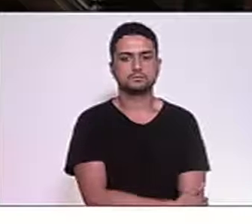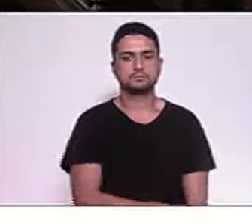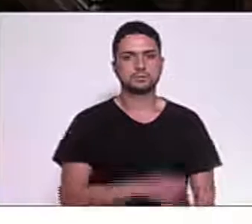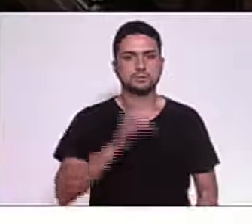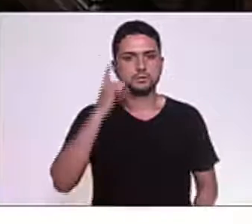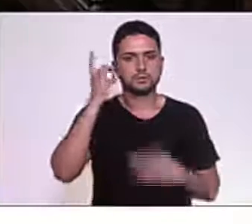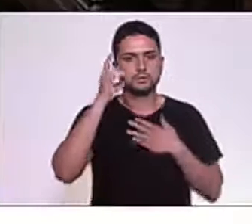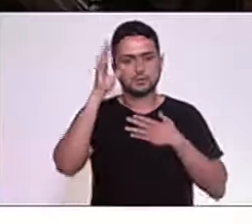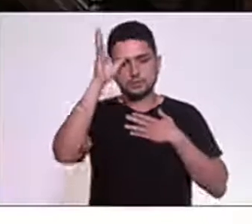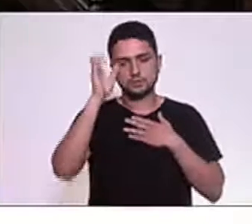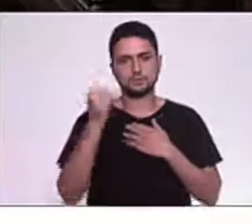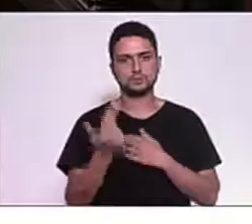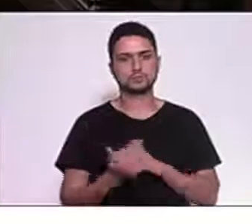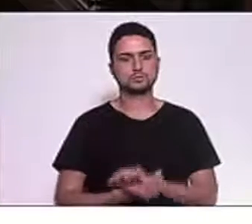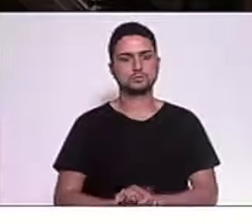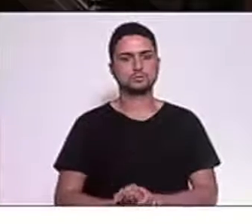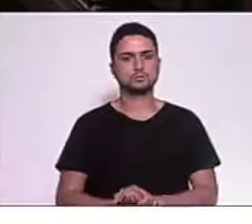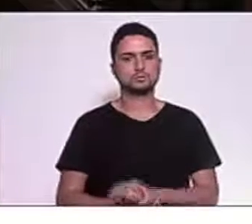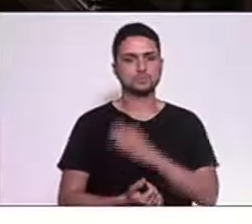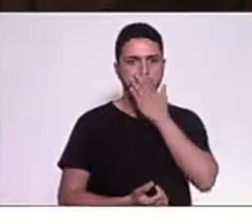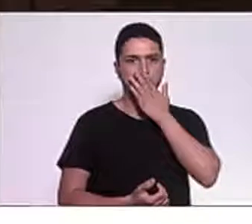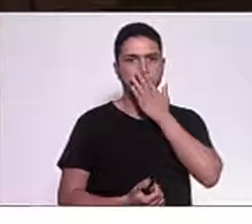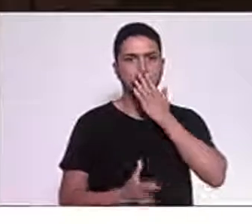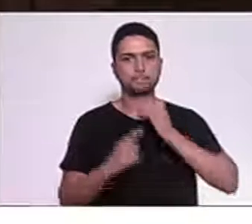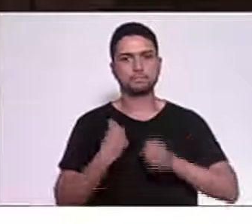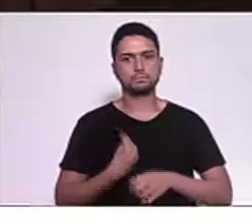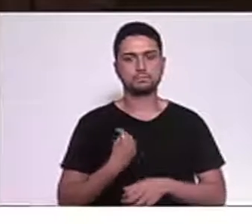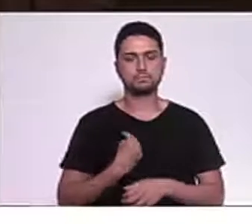Deputada Tia Ju, que preside